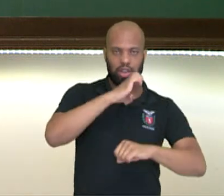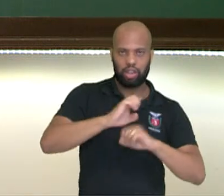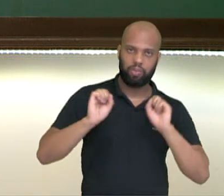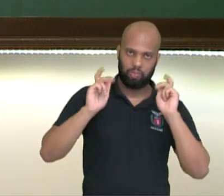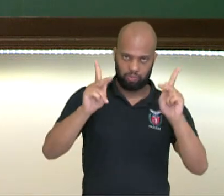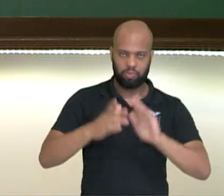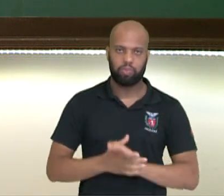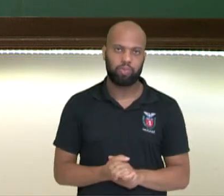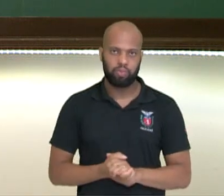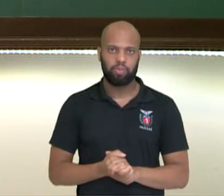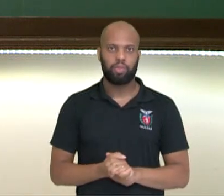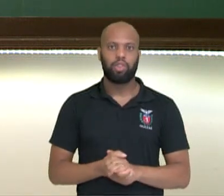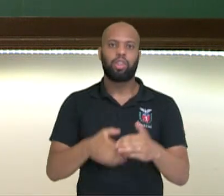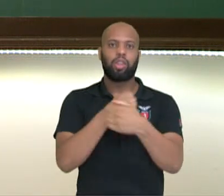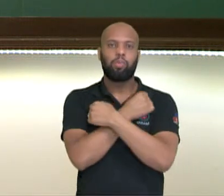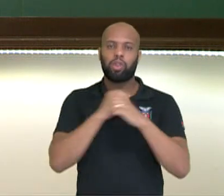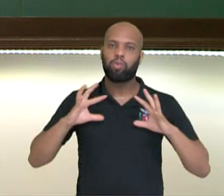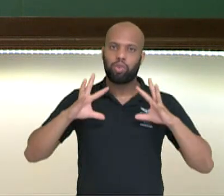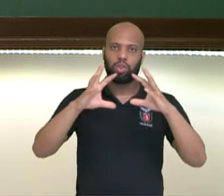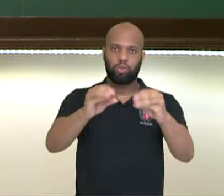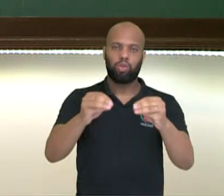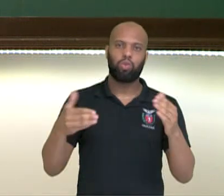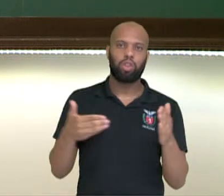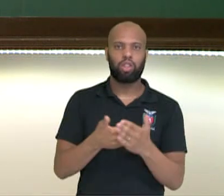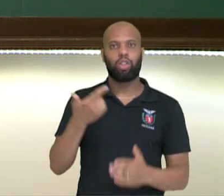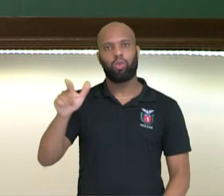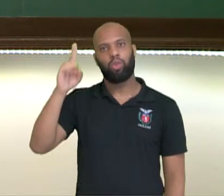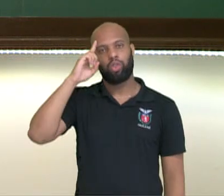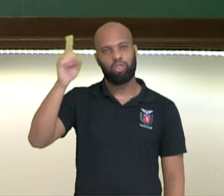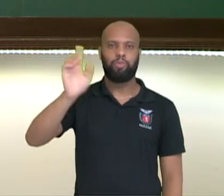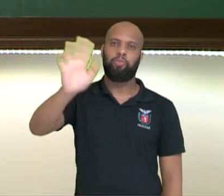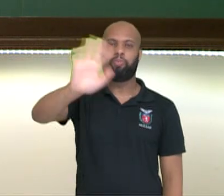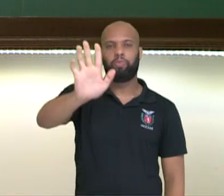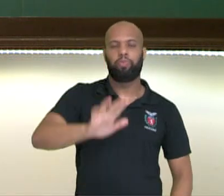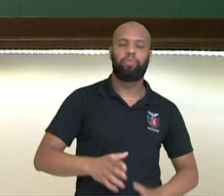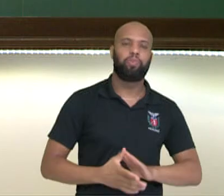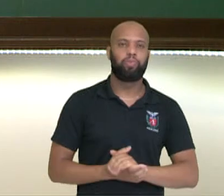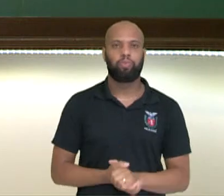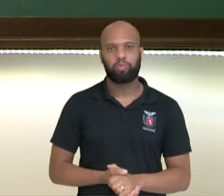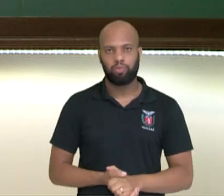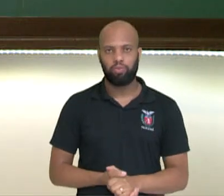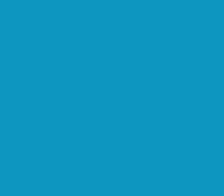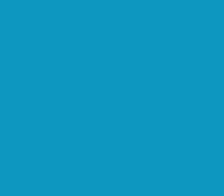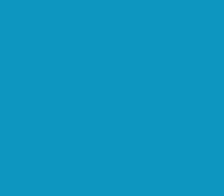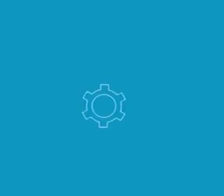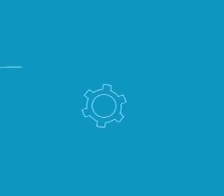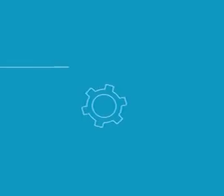ok? Um abraço para vocês, ficamos aqui e até a próxima.